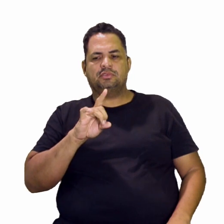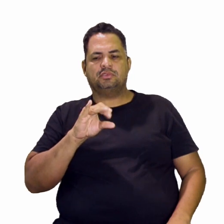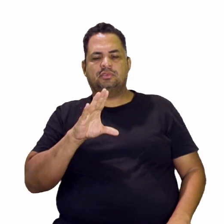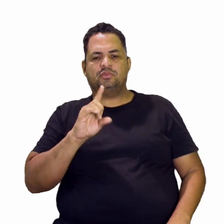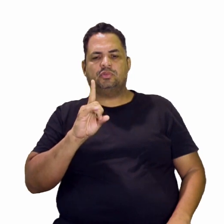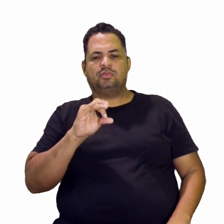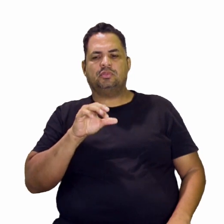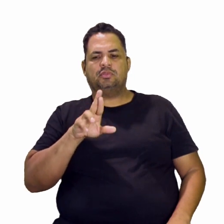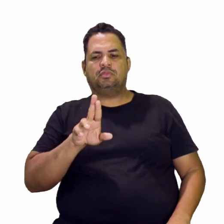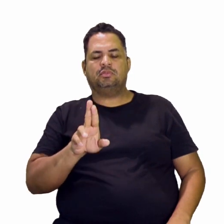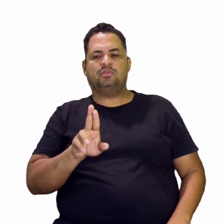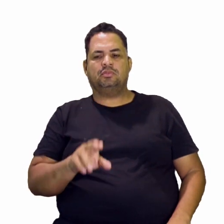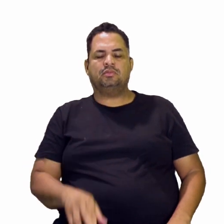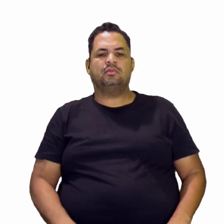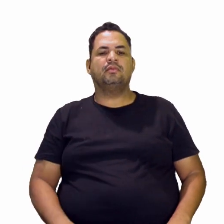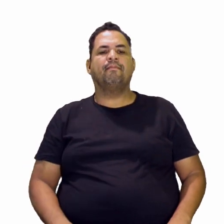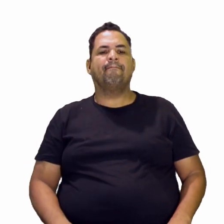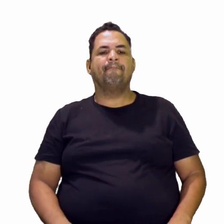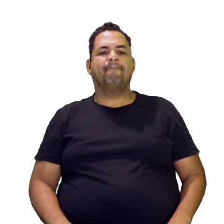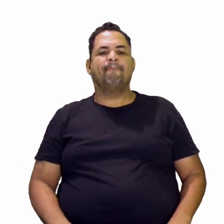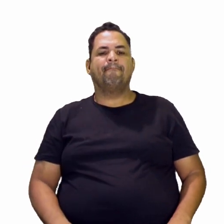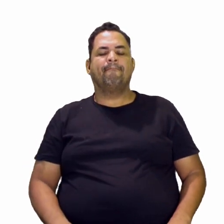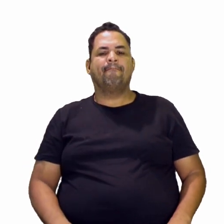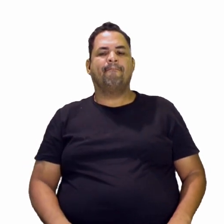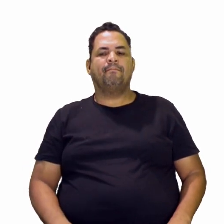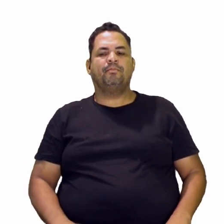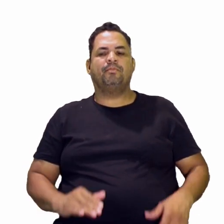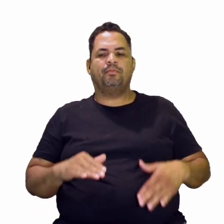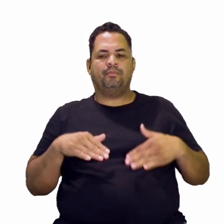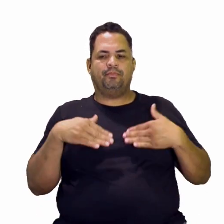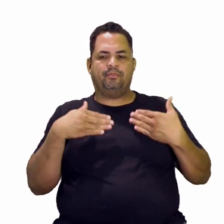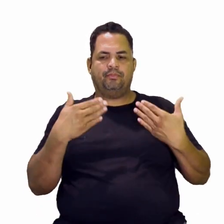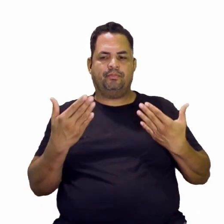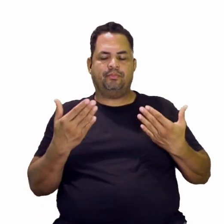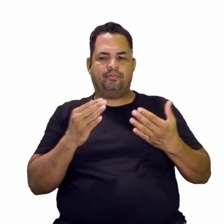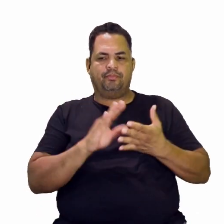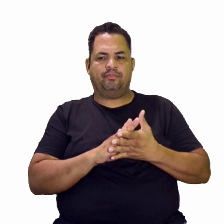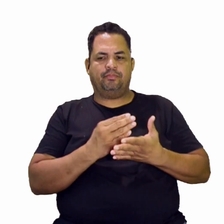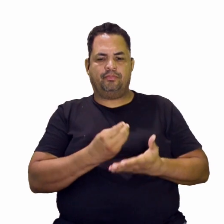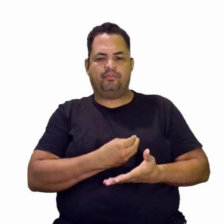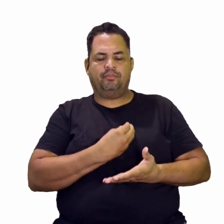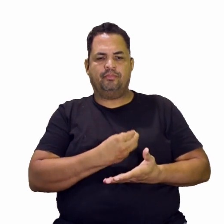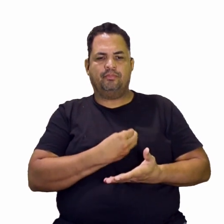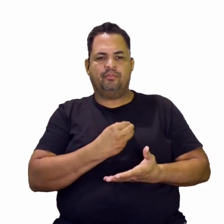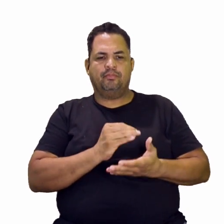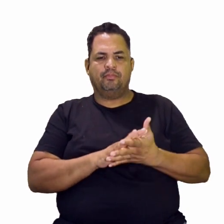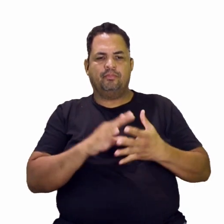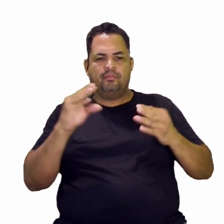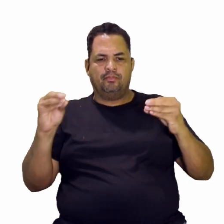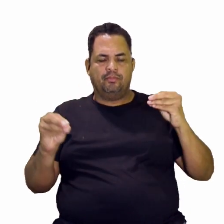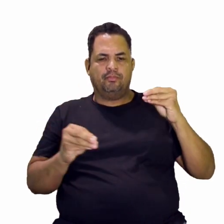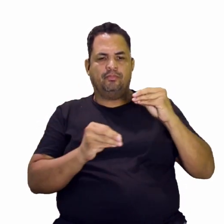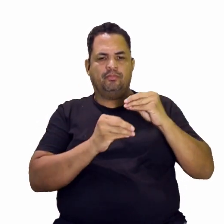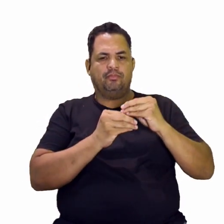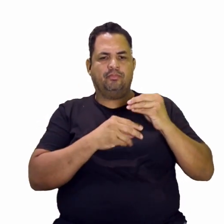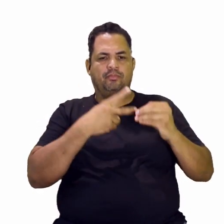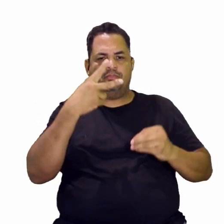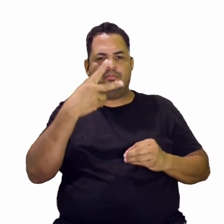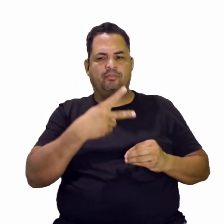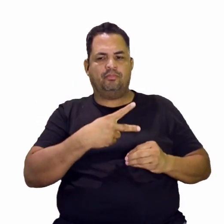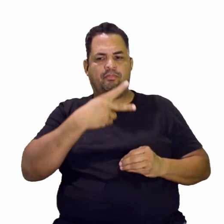fotossintetizador. Fotossintetizador, tá bom? Quando esse ser procarionte incorporou